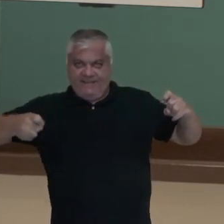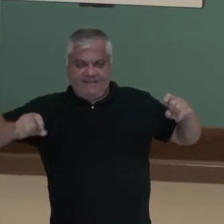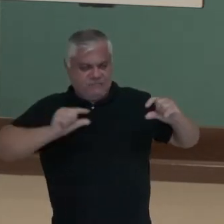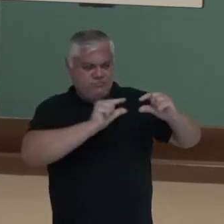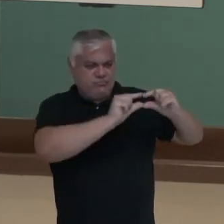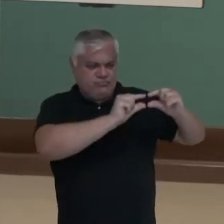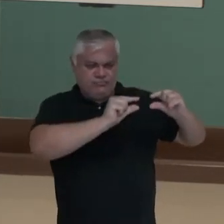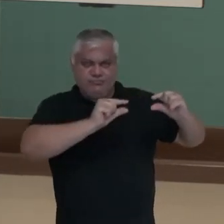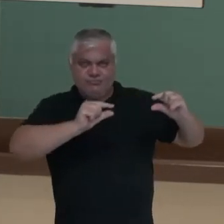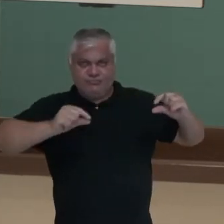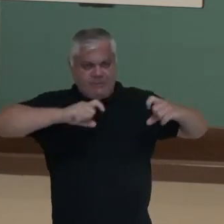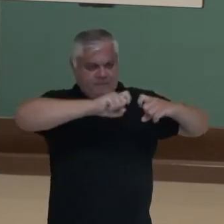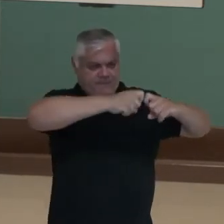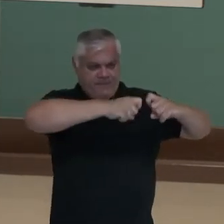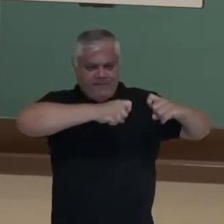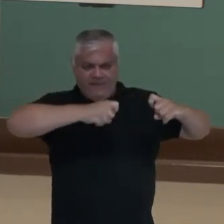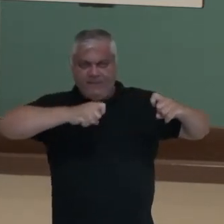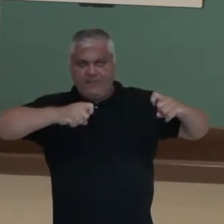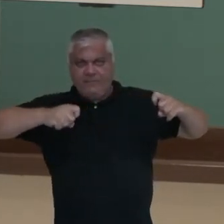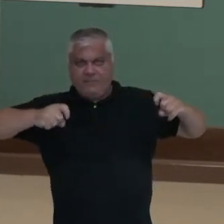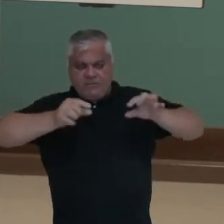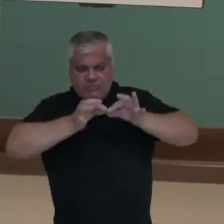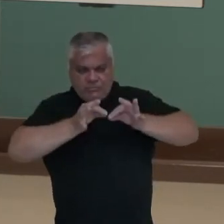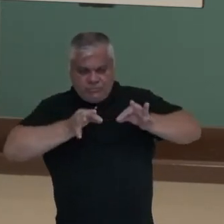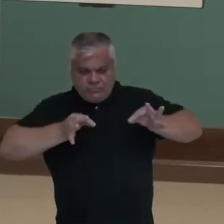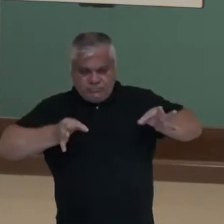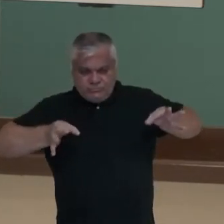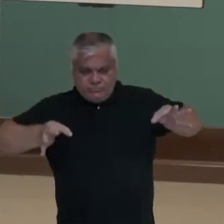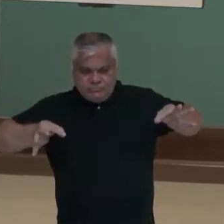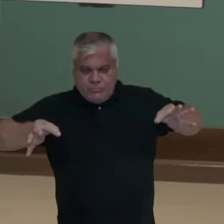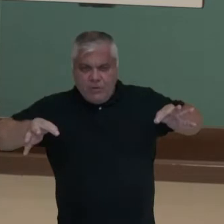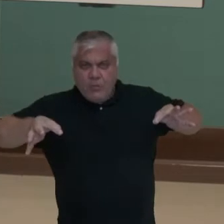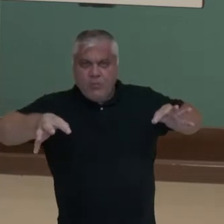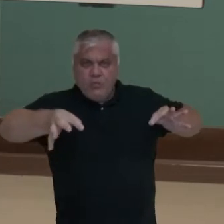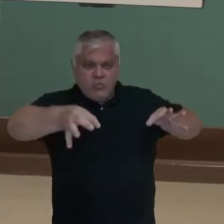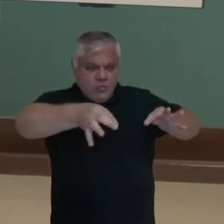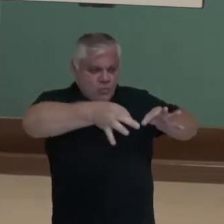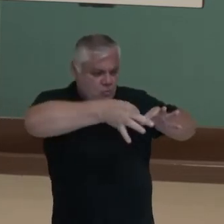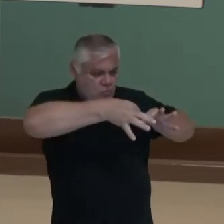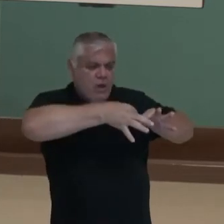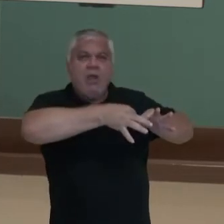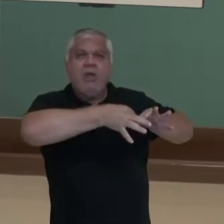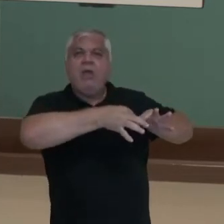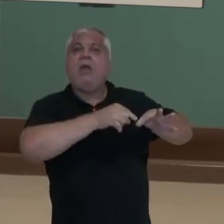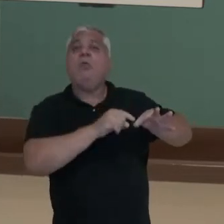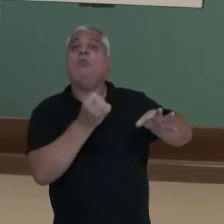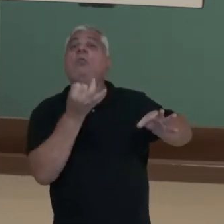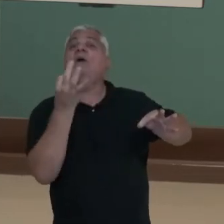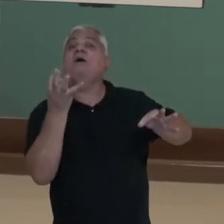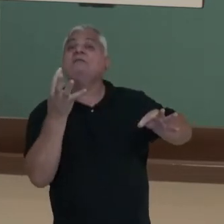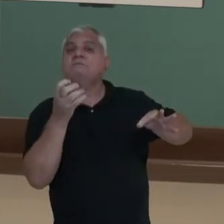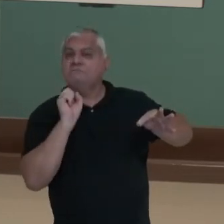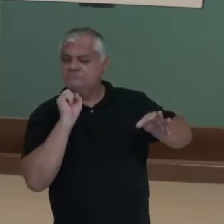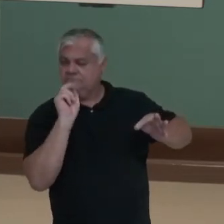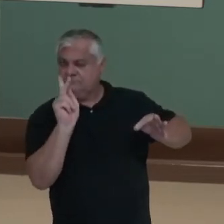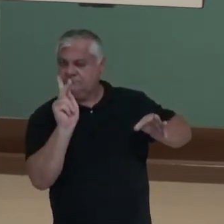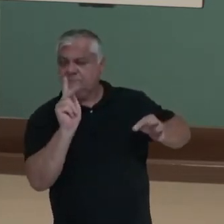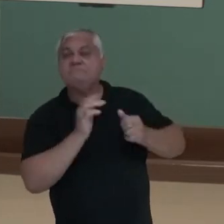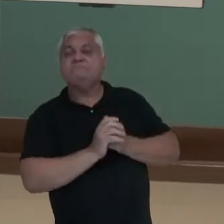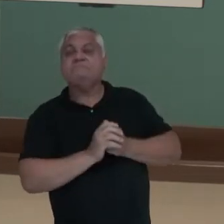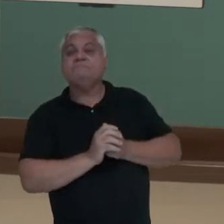lá neste ponto, circundo e marco qual é esse comprimento. Tranquilo?